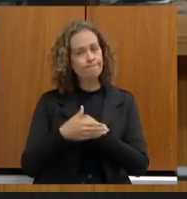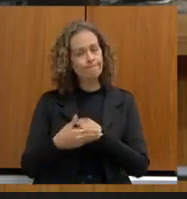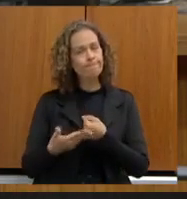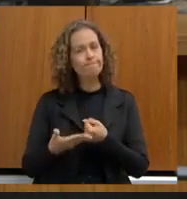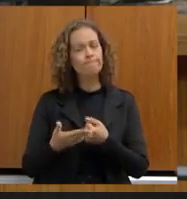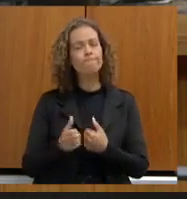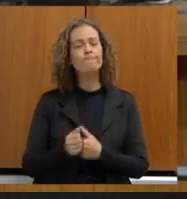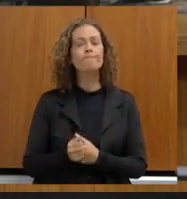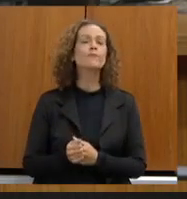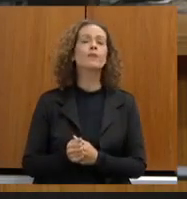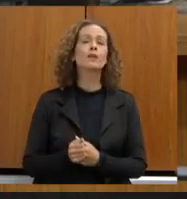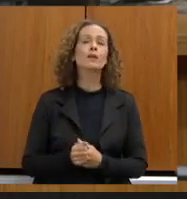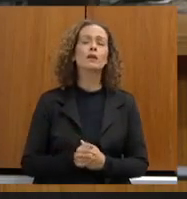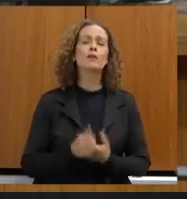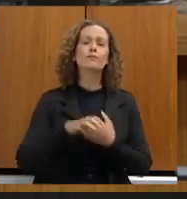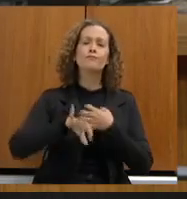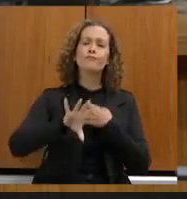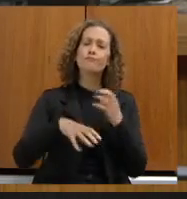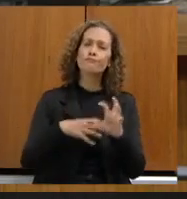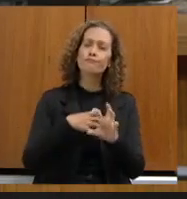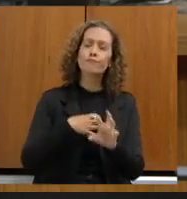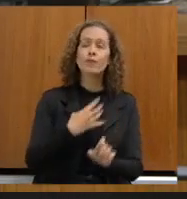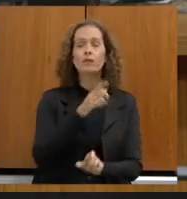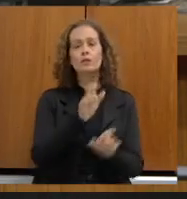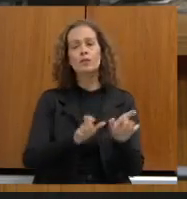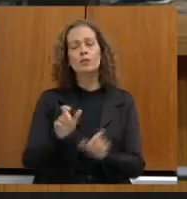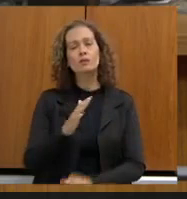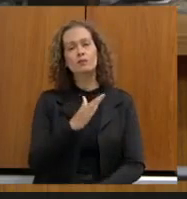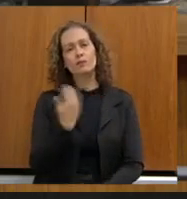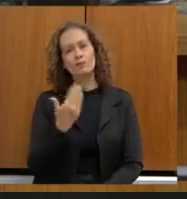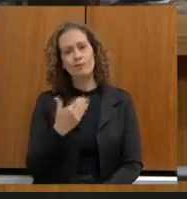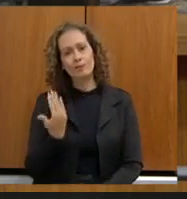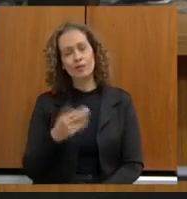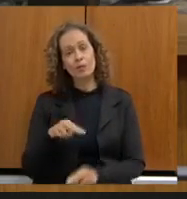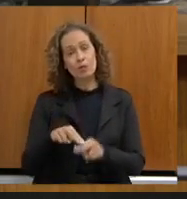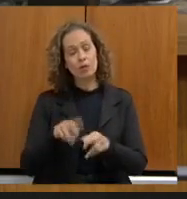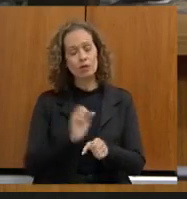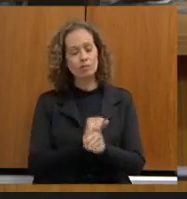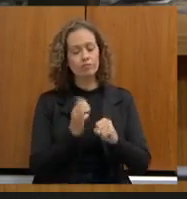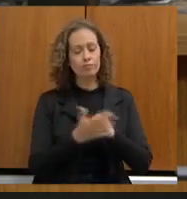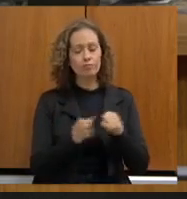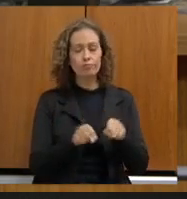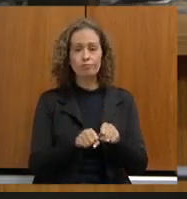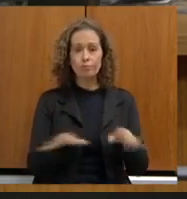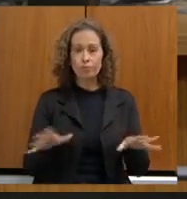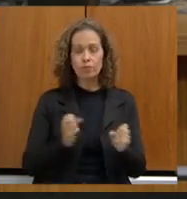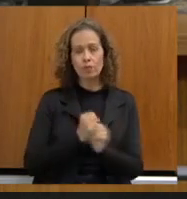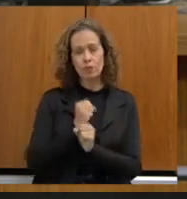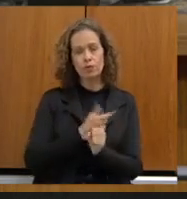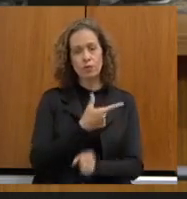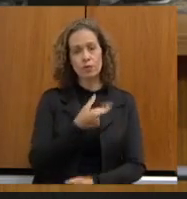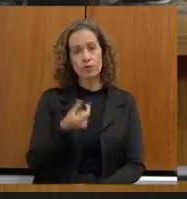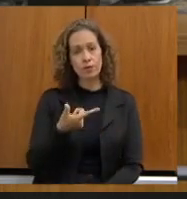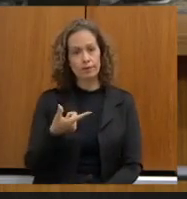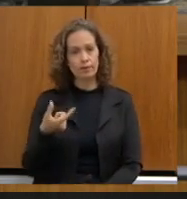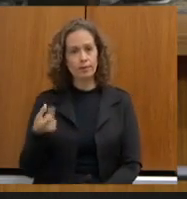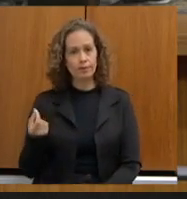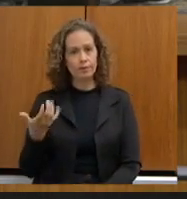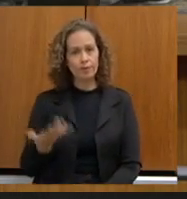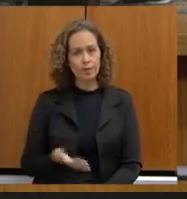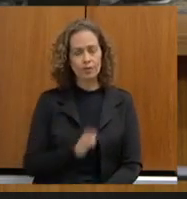faleceram em razão da couve 19 no ano de 2020 foi um óbito o